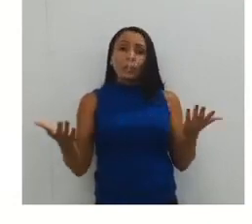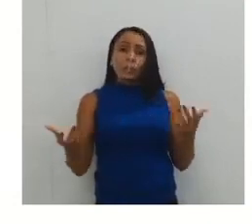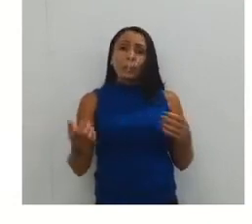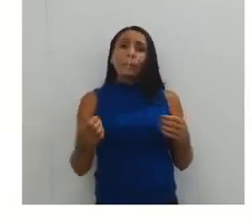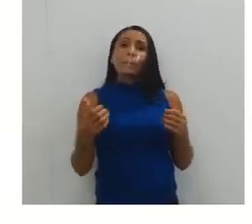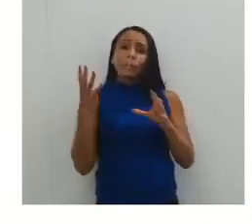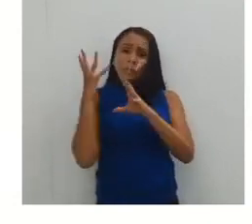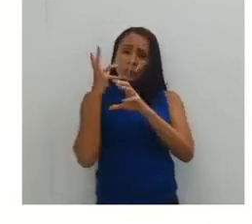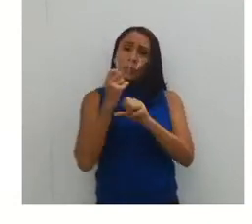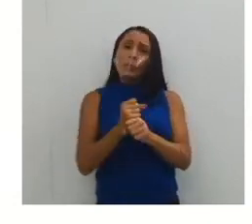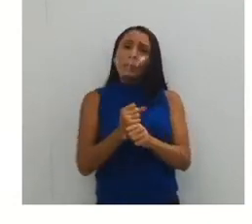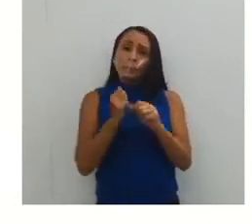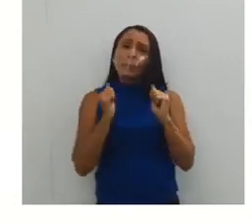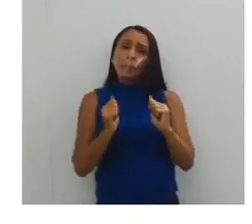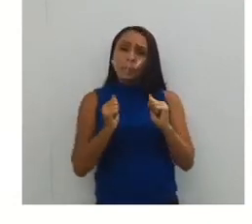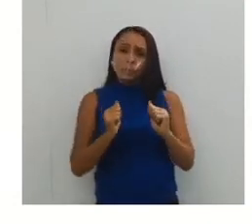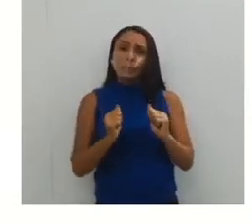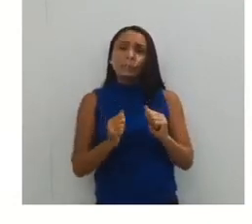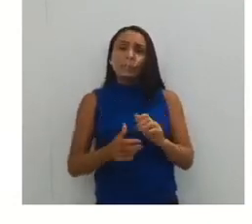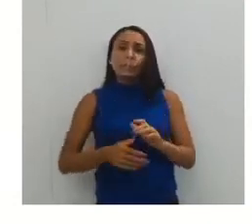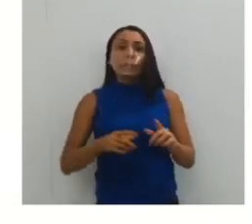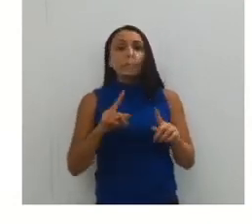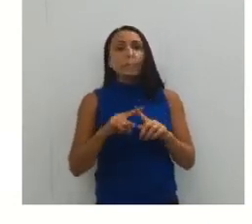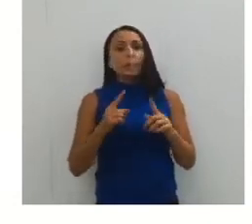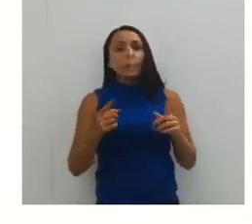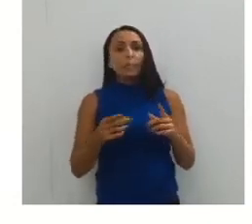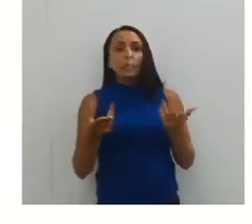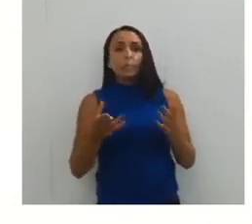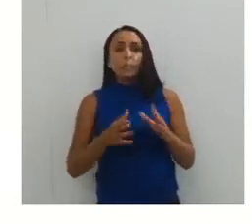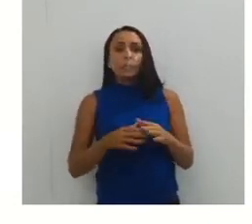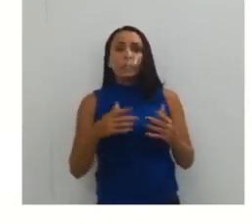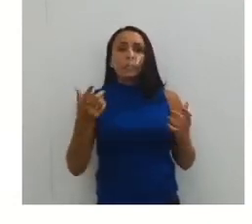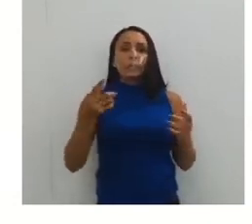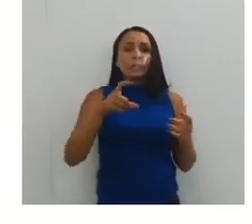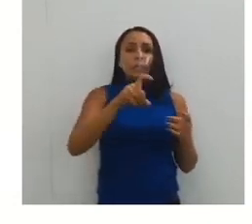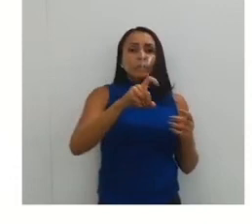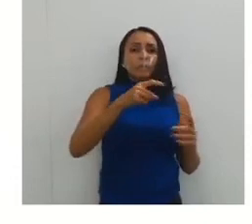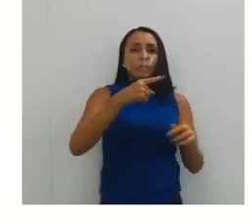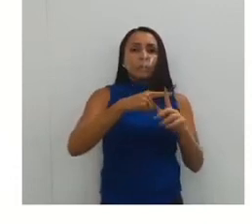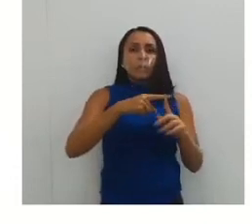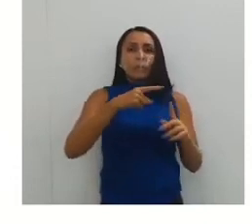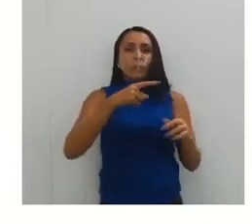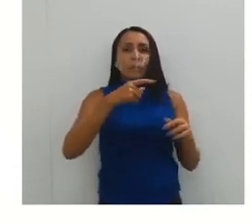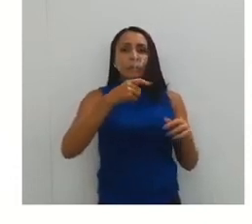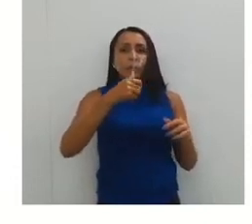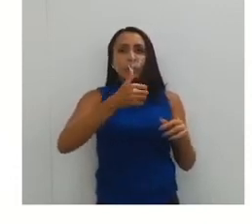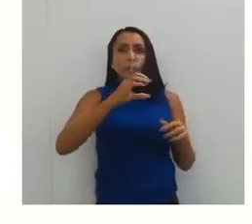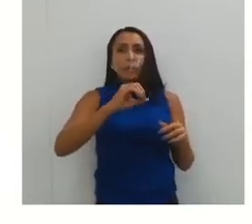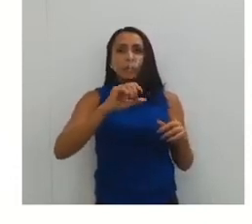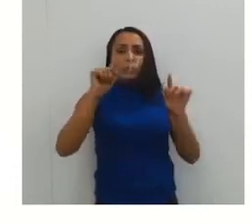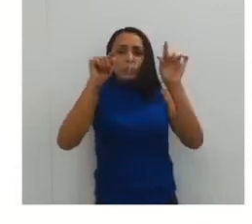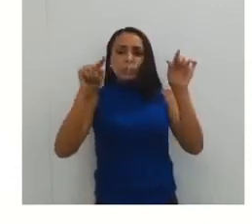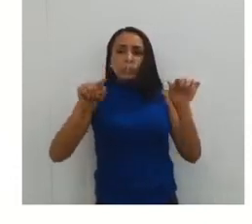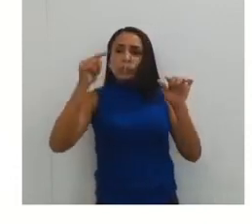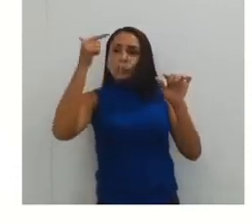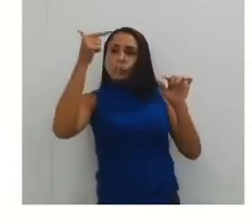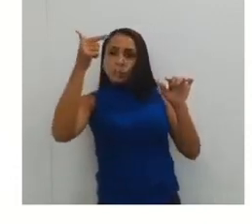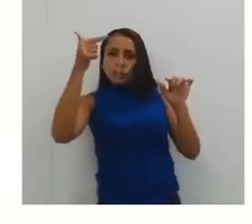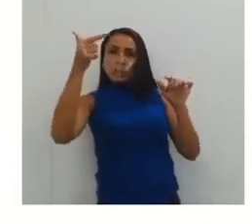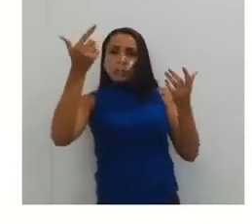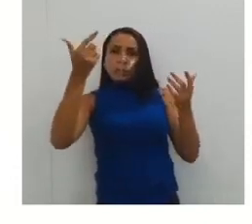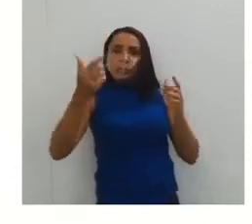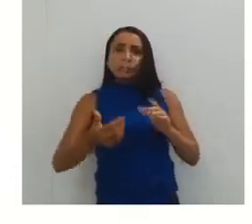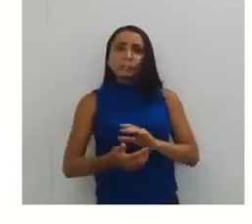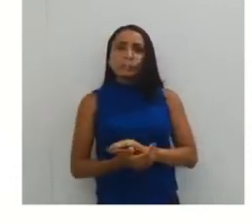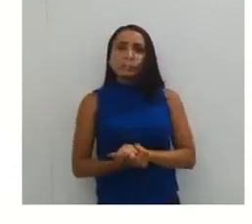já achar. Mas vamos usar produto notável. X mais 10 vezes x mais 10 vai dar x mais 10 ao